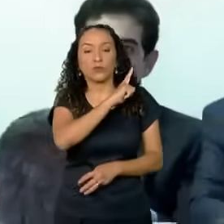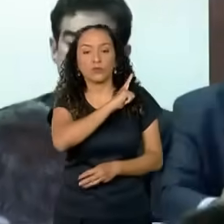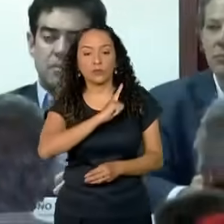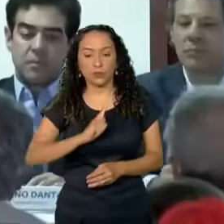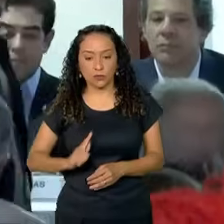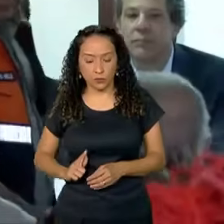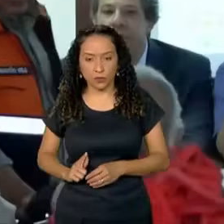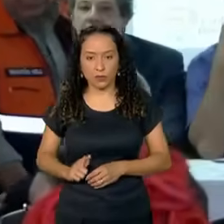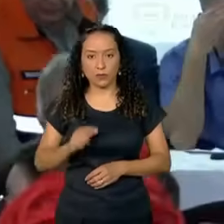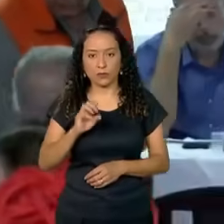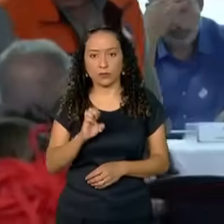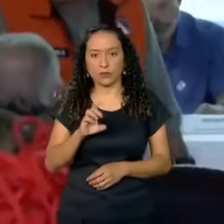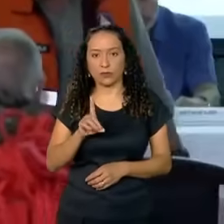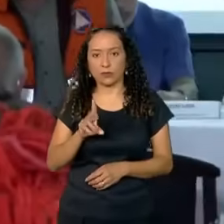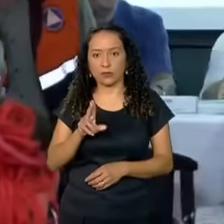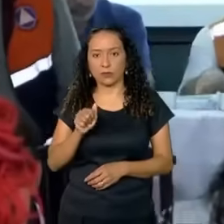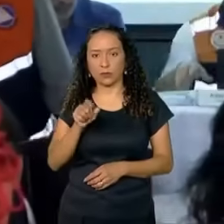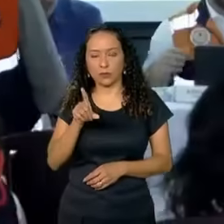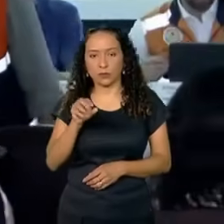Governador Eduardo Leite, por favor.